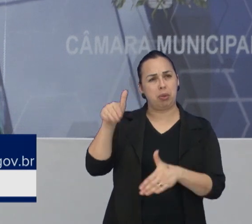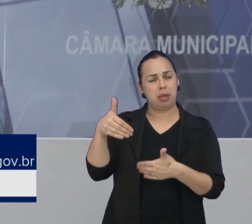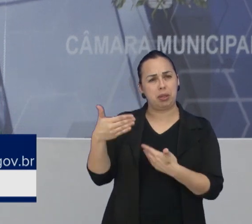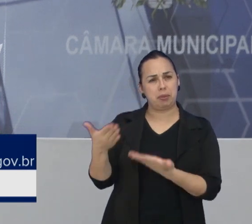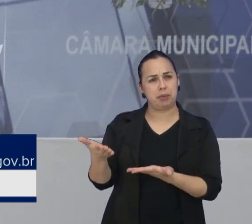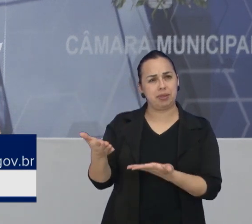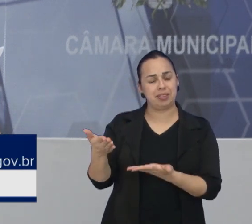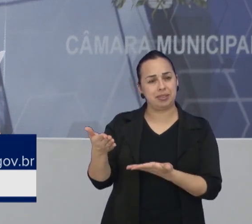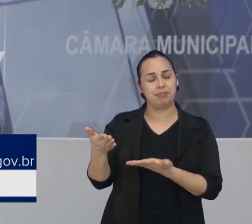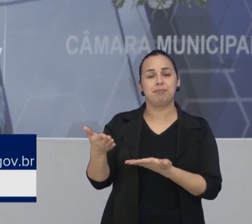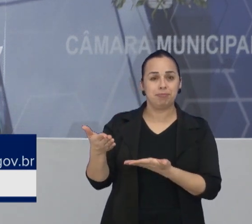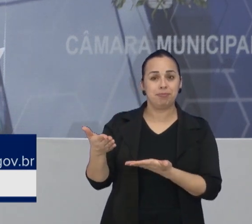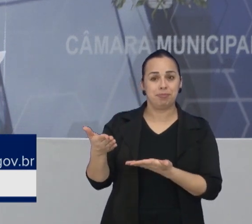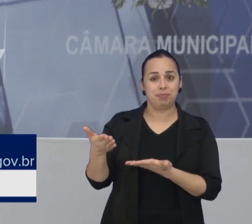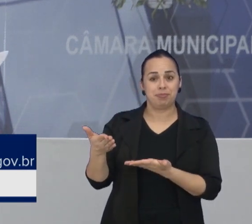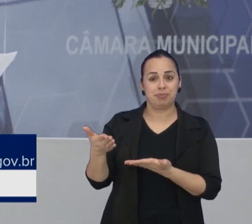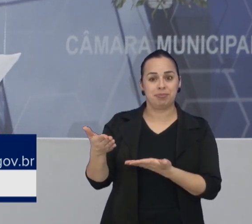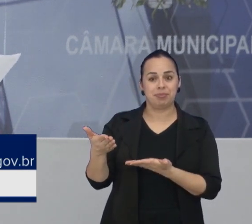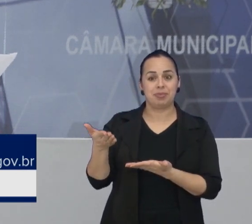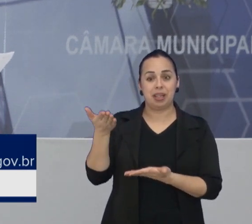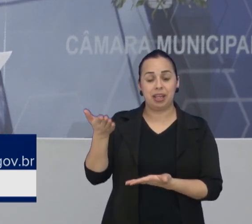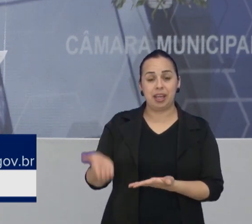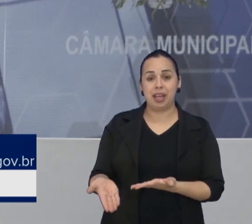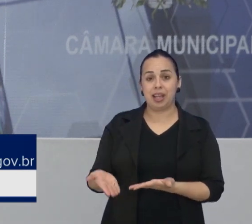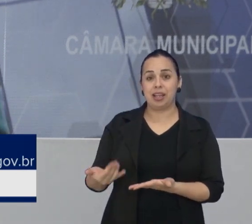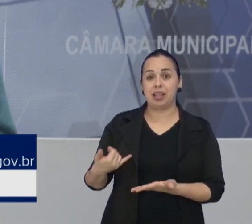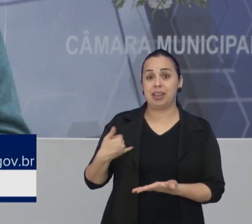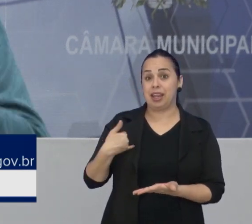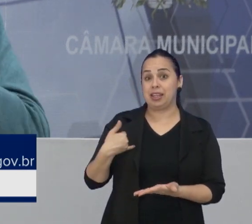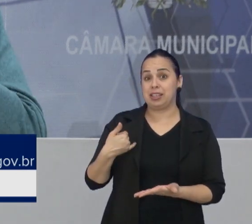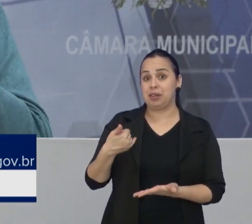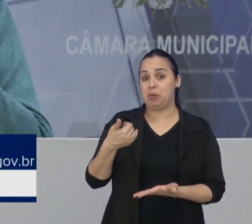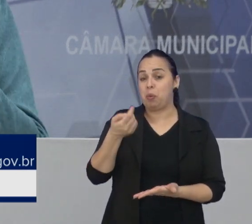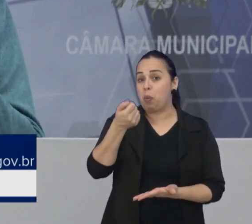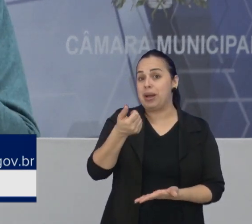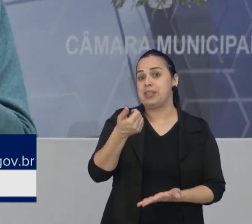seu Sebastião, no dia que ele completaria 100 anos.